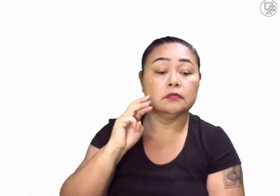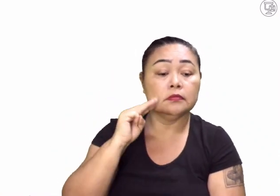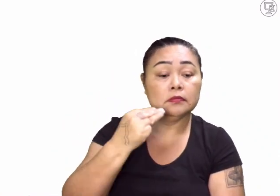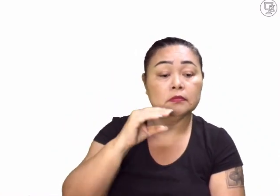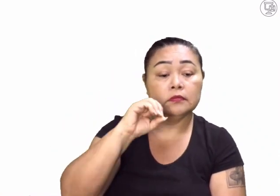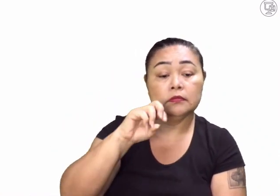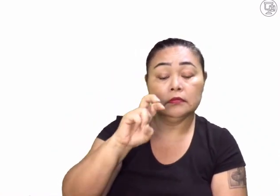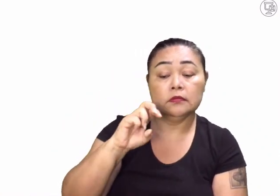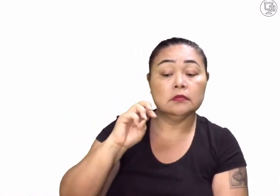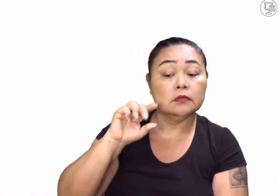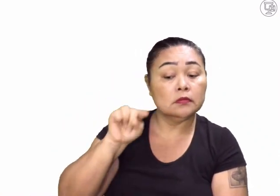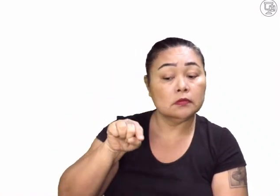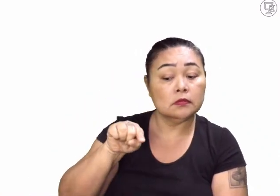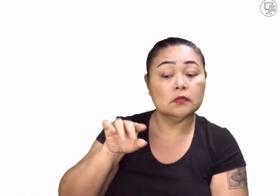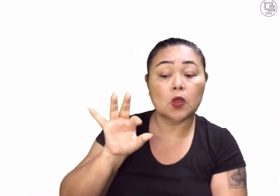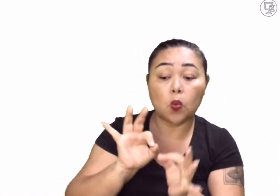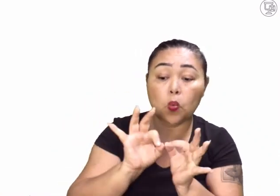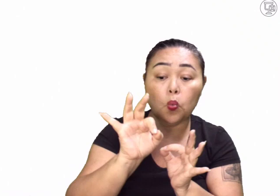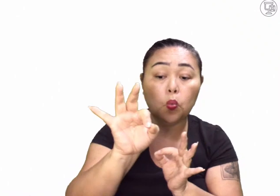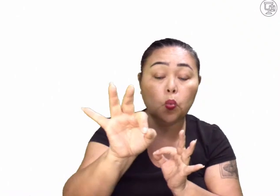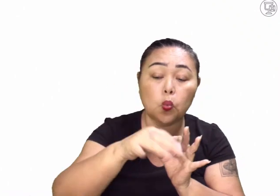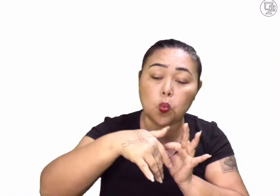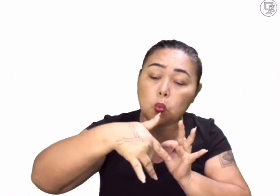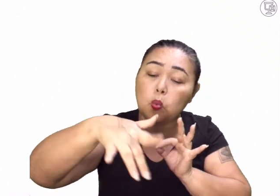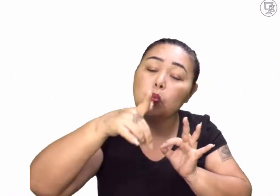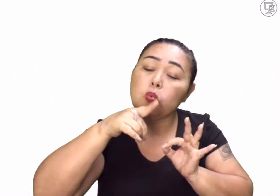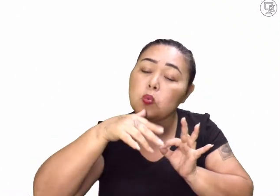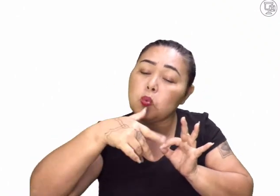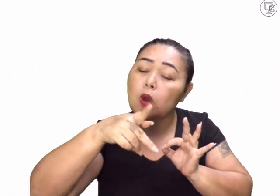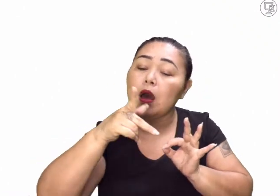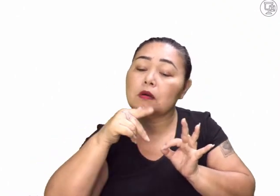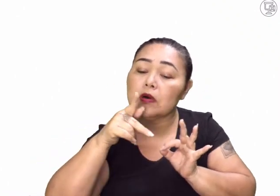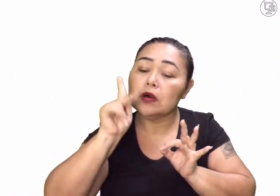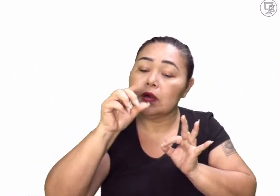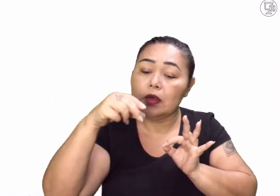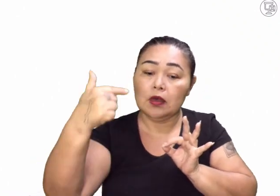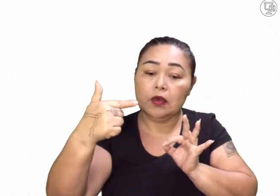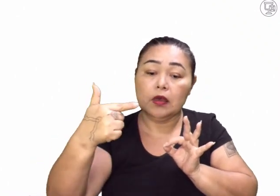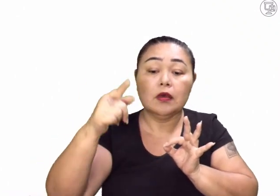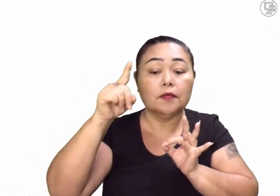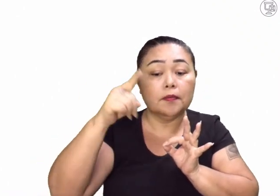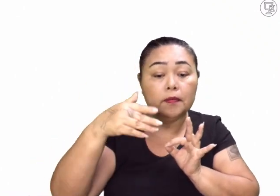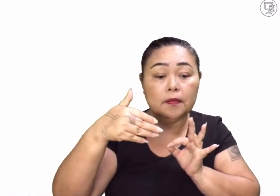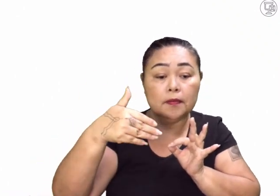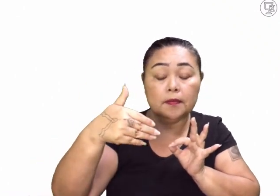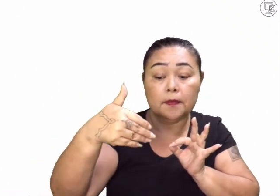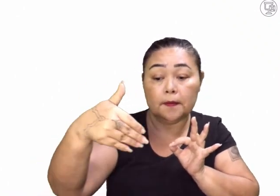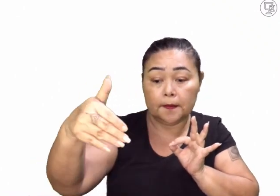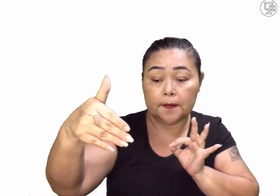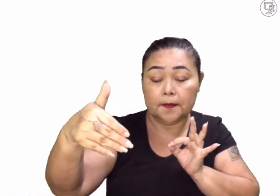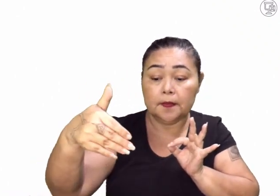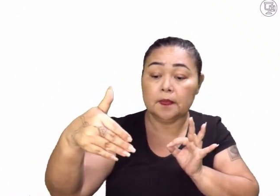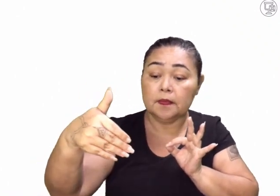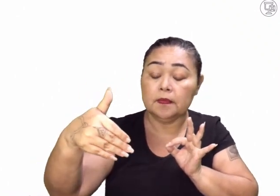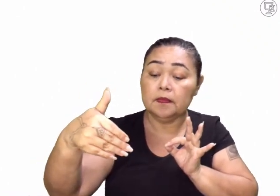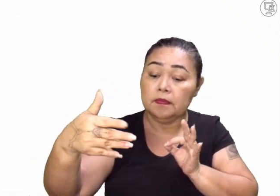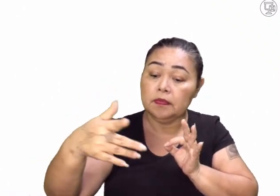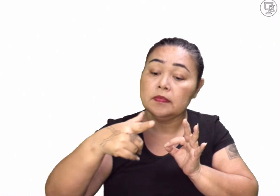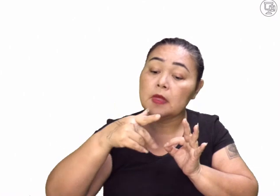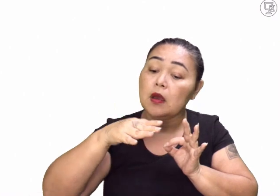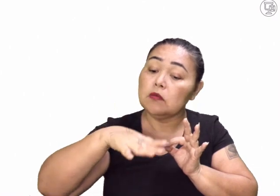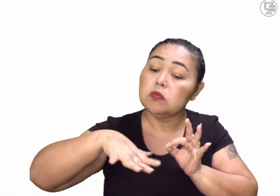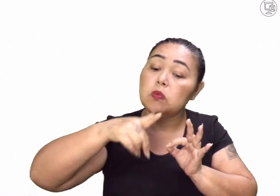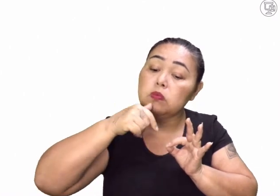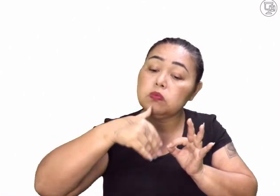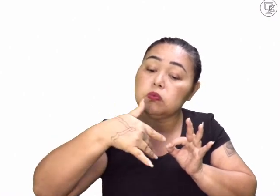milhões e 50 mil quilômetros quadrados. Exatamente. Sendo que mais desta metade dessa